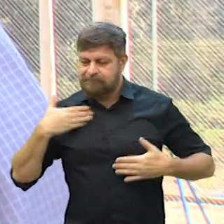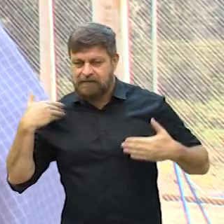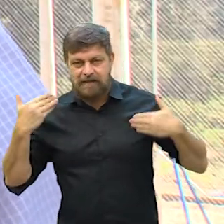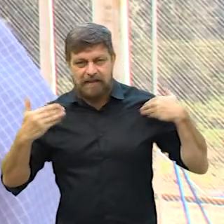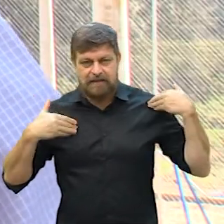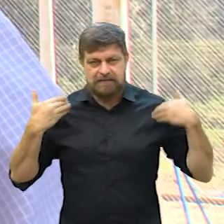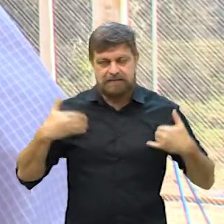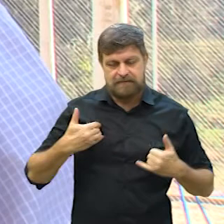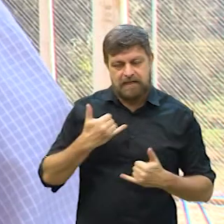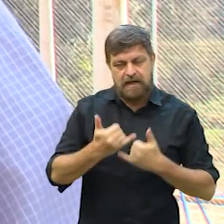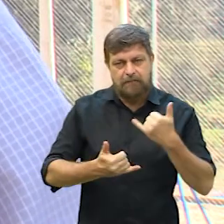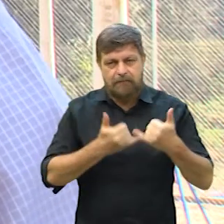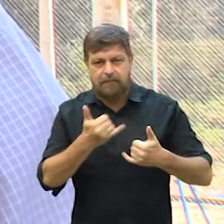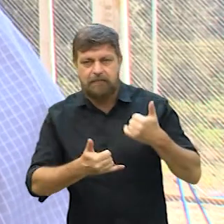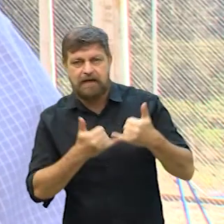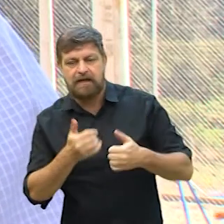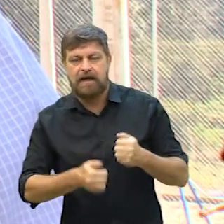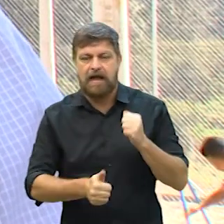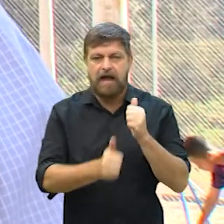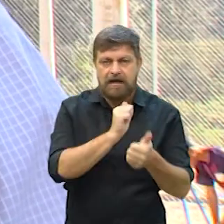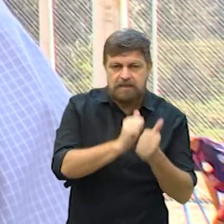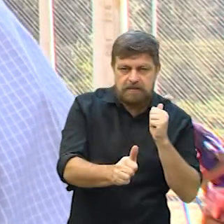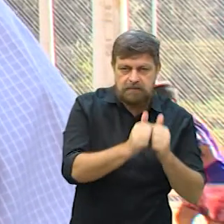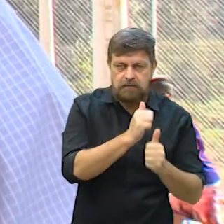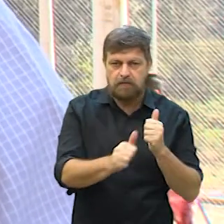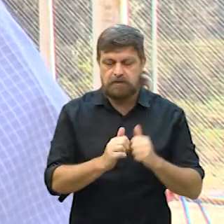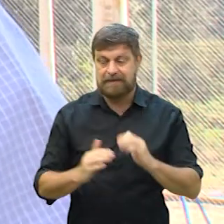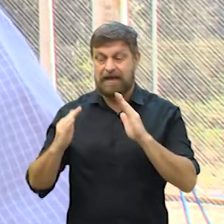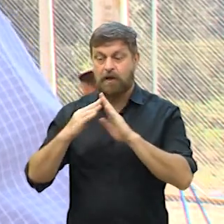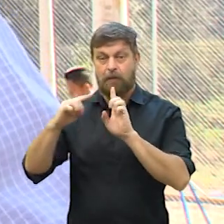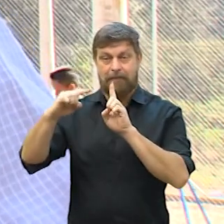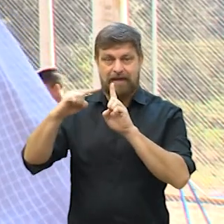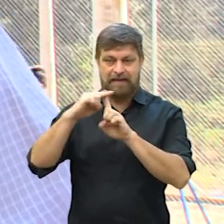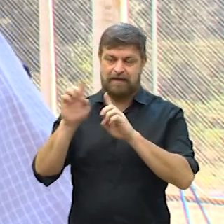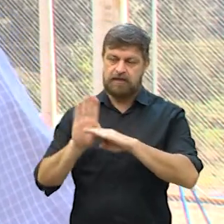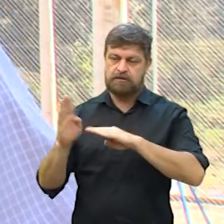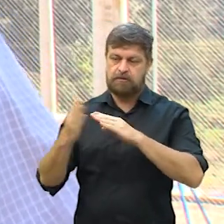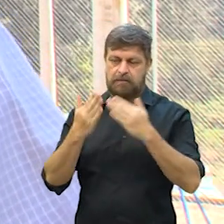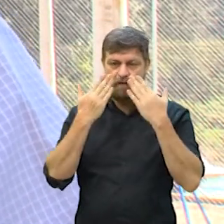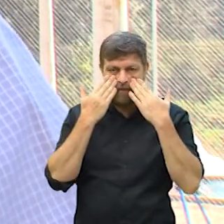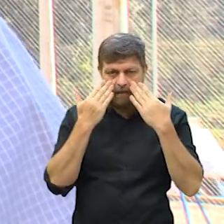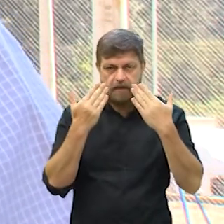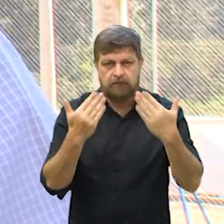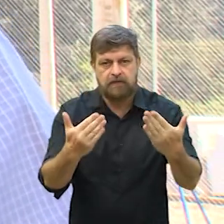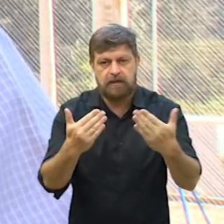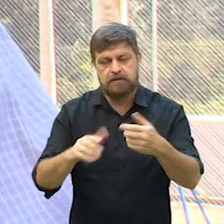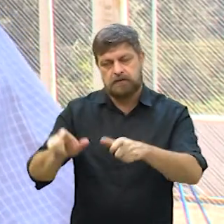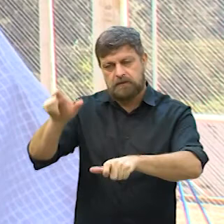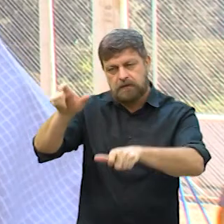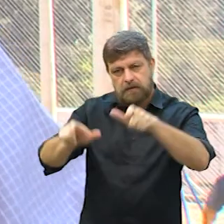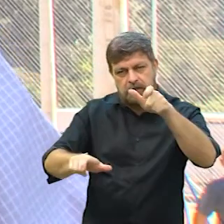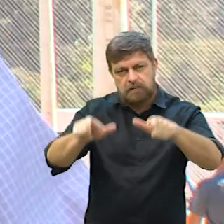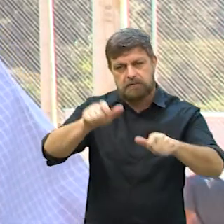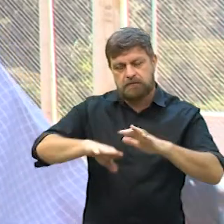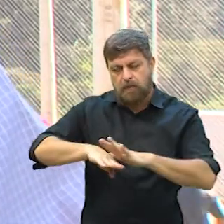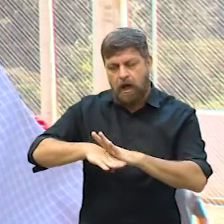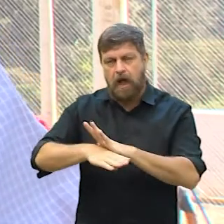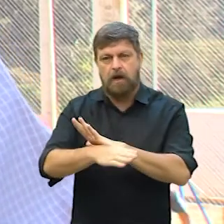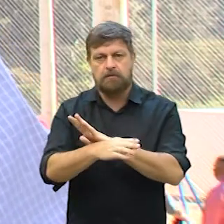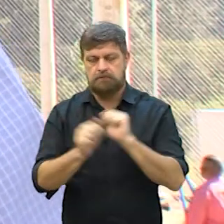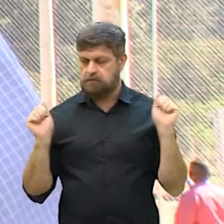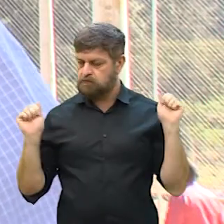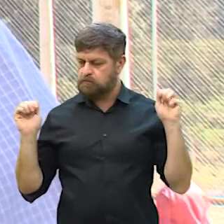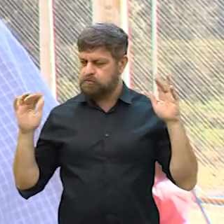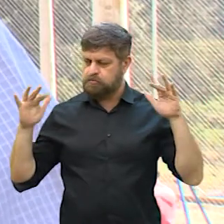lazer para ter equipamento esportivo de from a igreja do bairro onde as pessoas